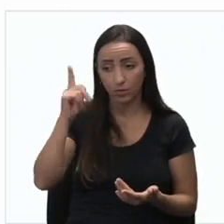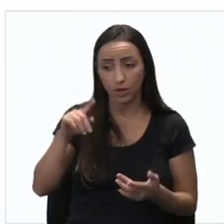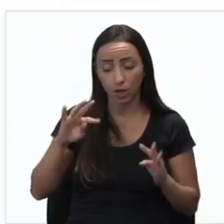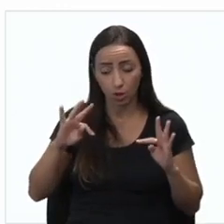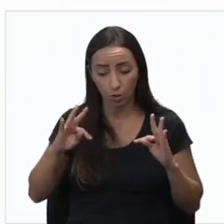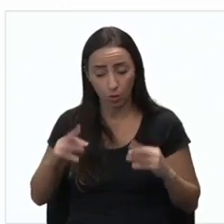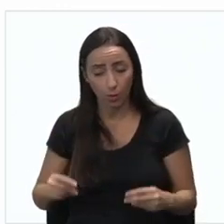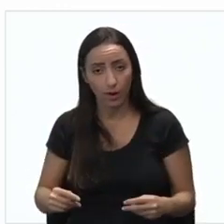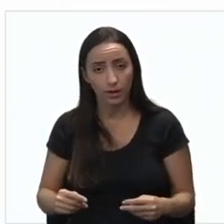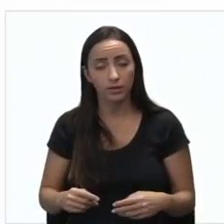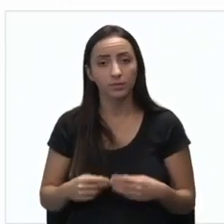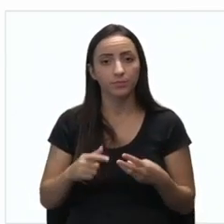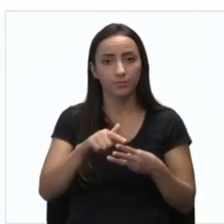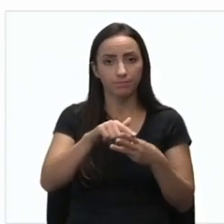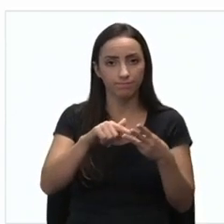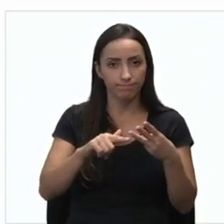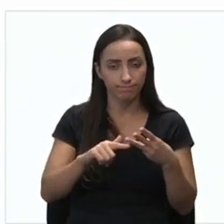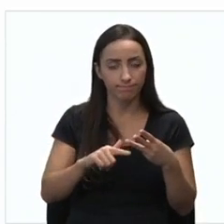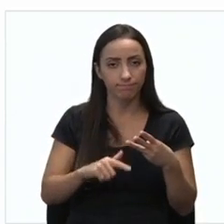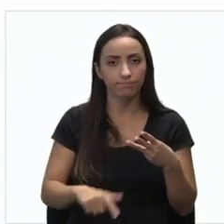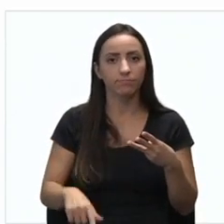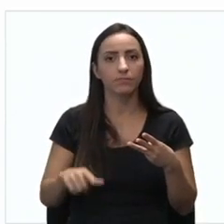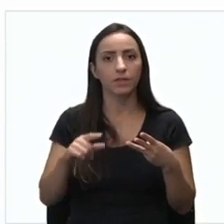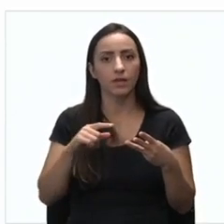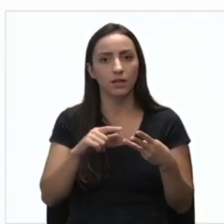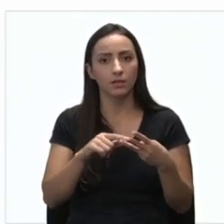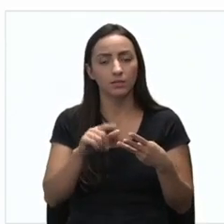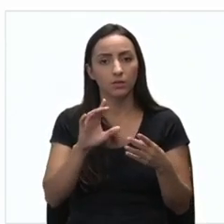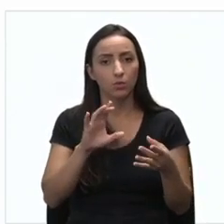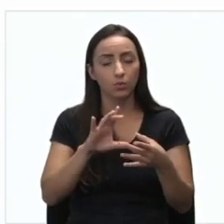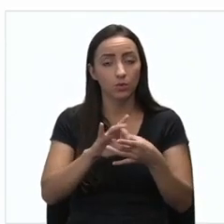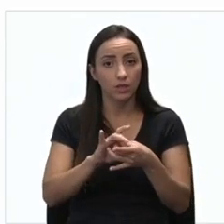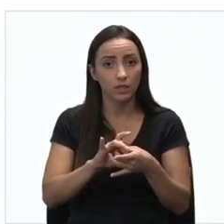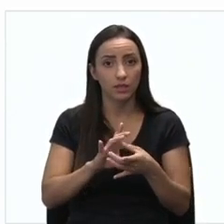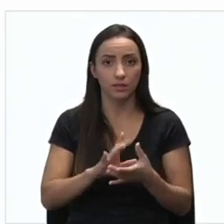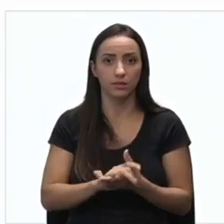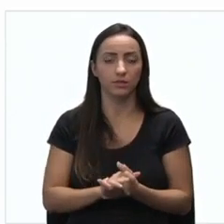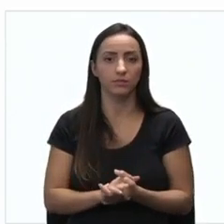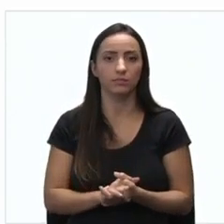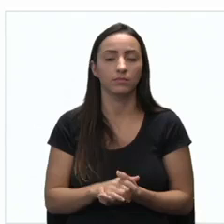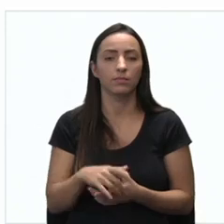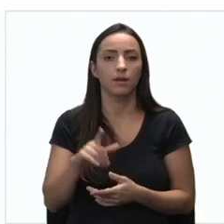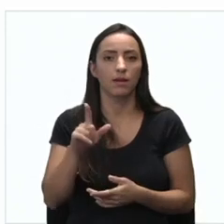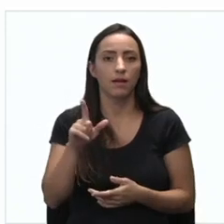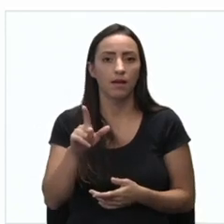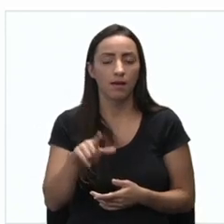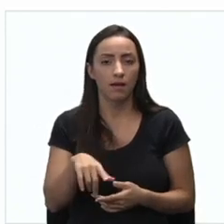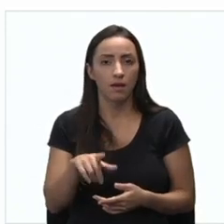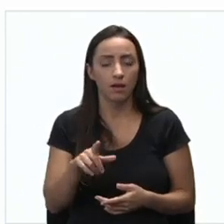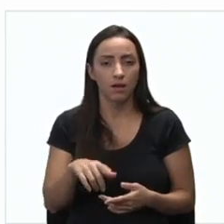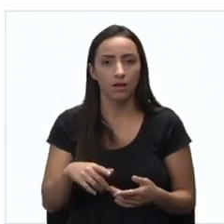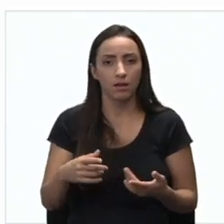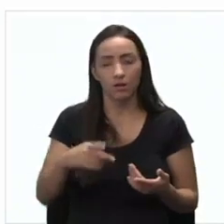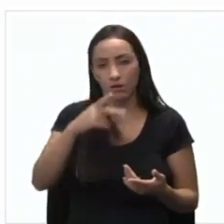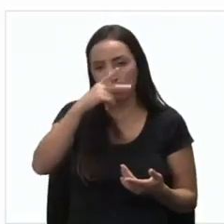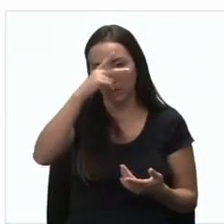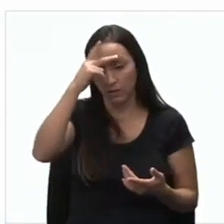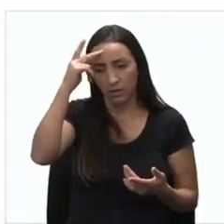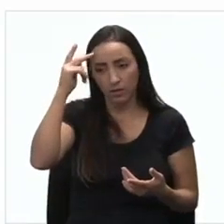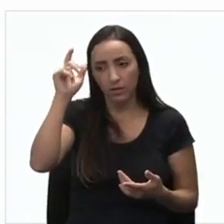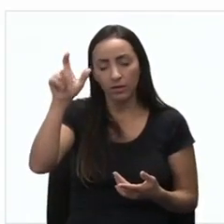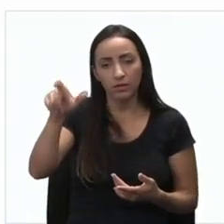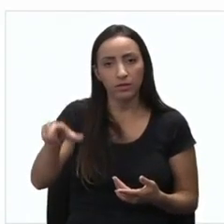essas três esferas, elas se entrelaçam, elas constituem a essência do indivíduo e determinam a